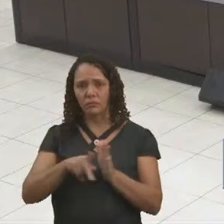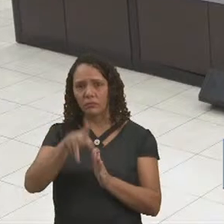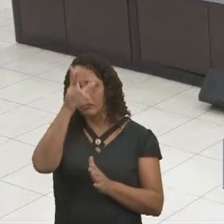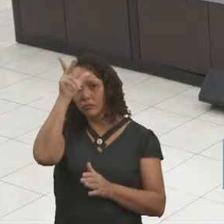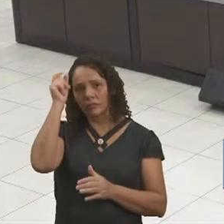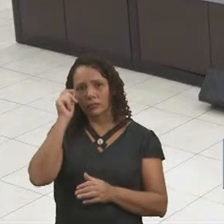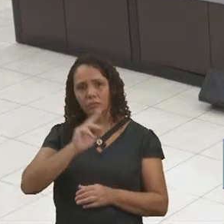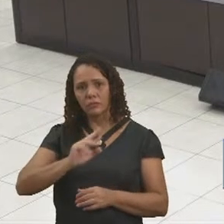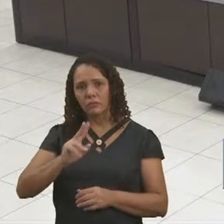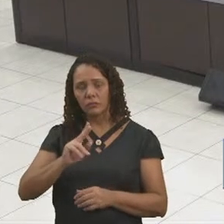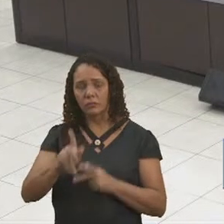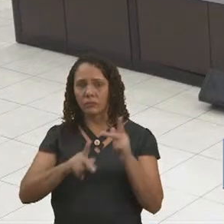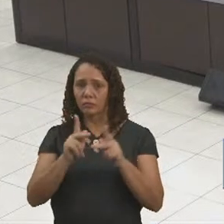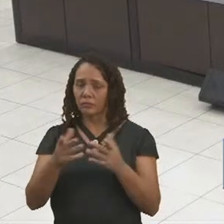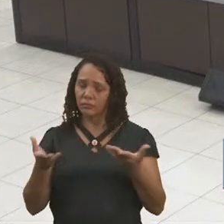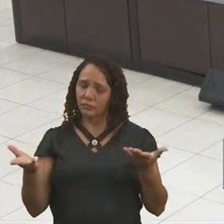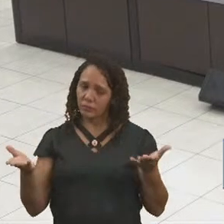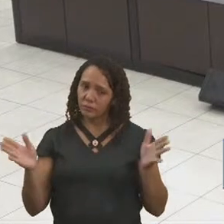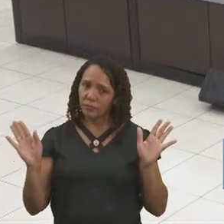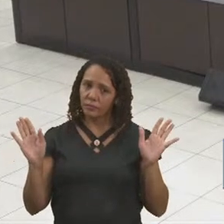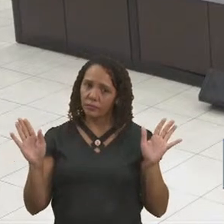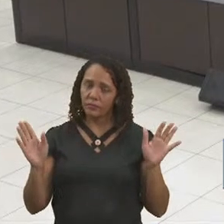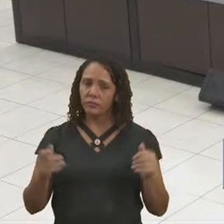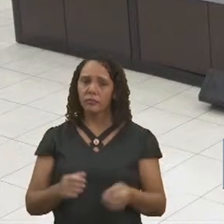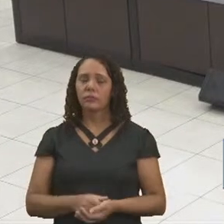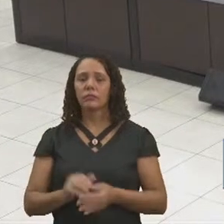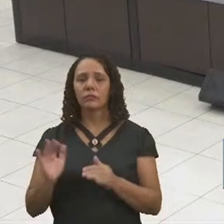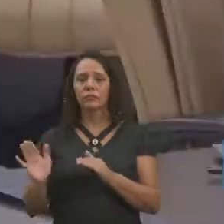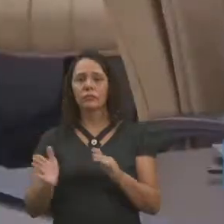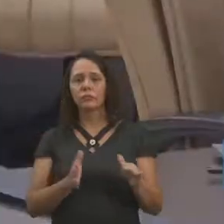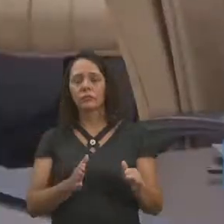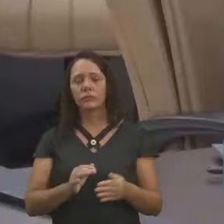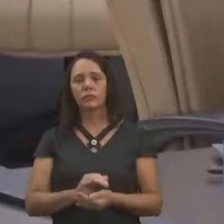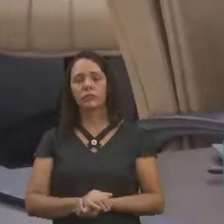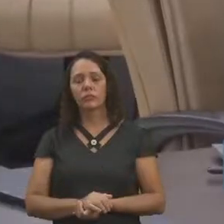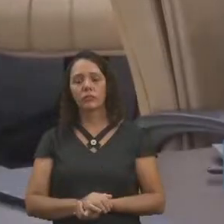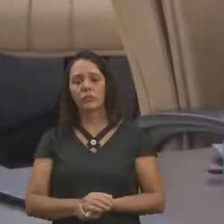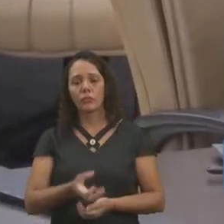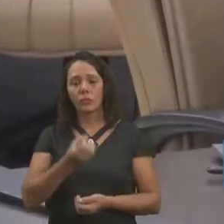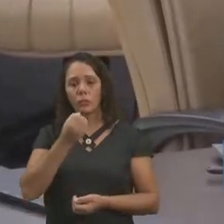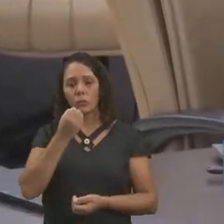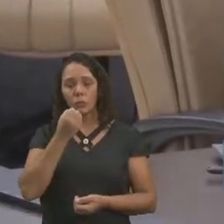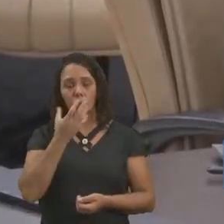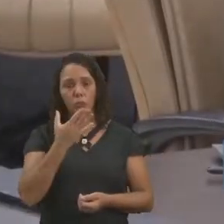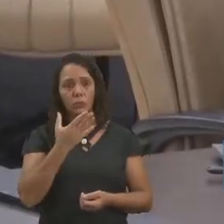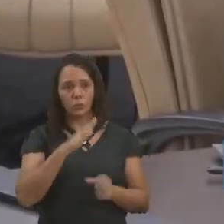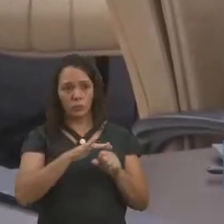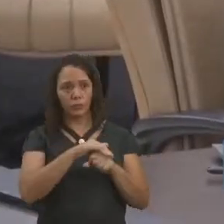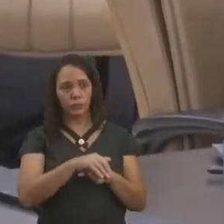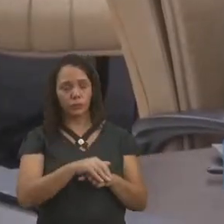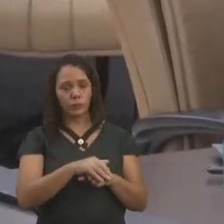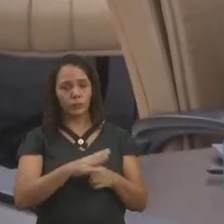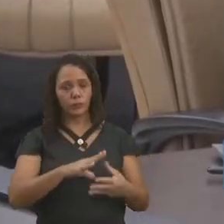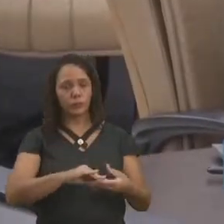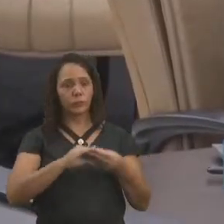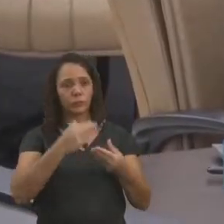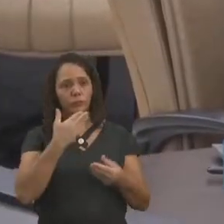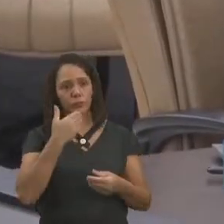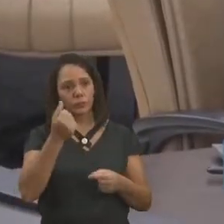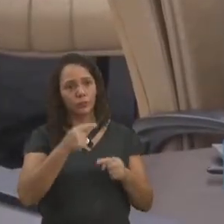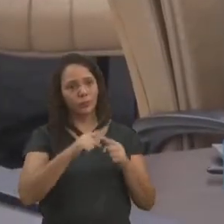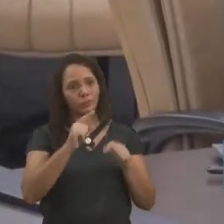começar a fazer uso do meu tempo agora. Boa noite, Guilherme. Queria te cumprimentar melhor. Você sabe todo o respeito que eu tenho por você, mas o meu tempo é